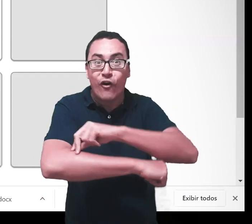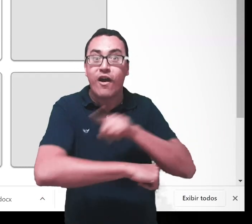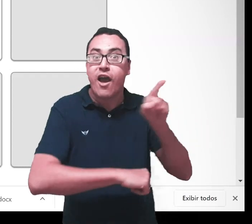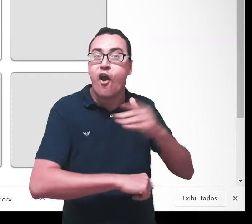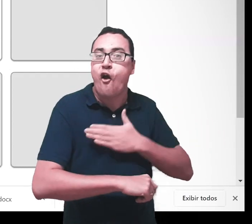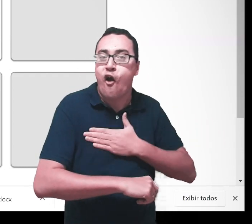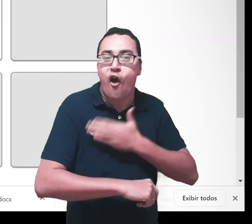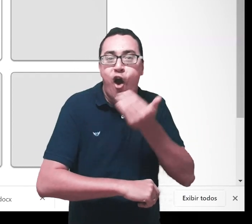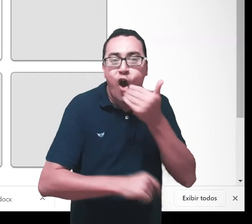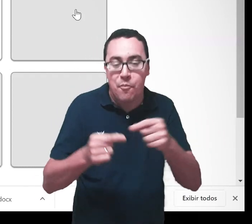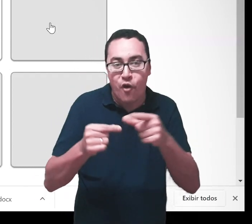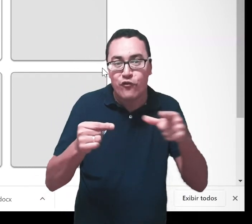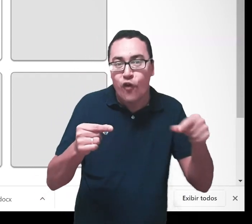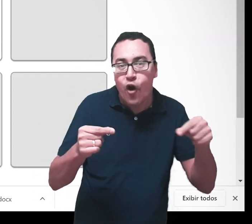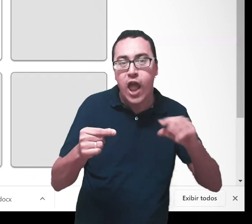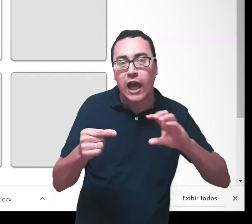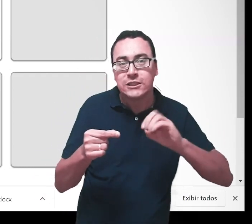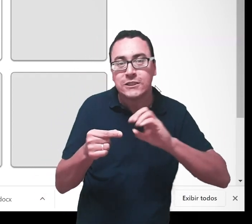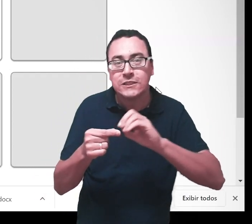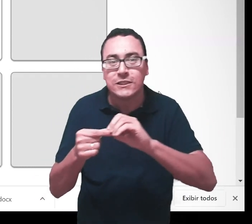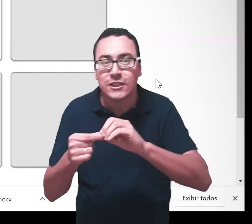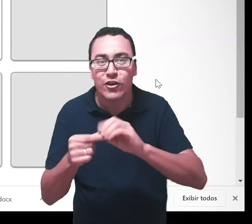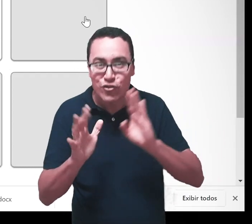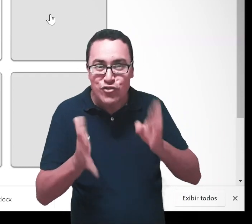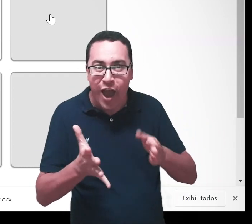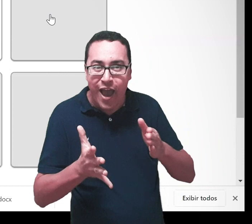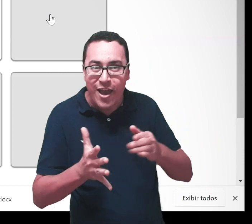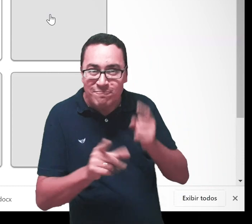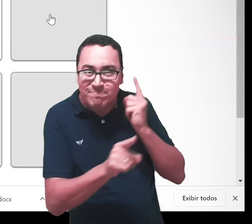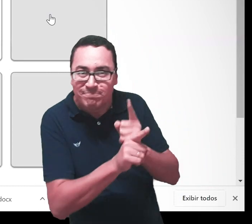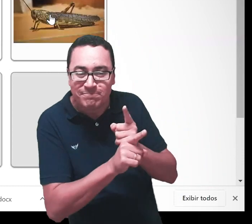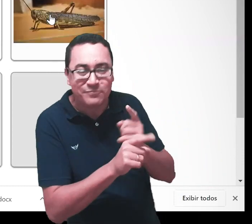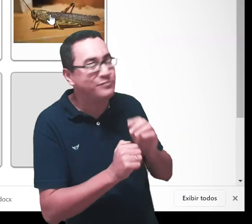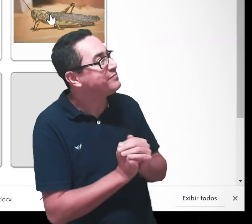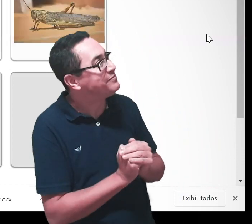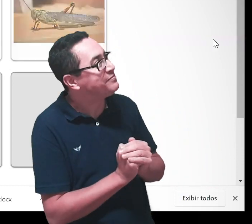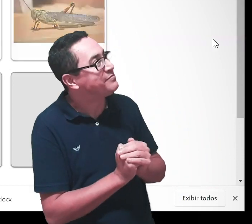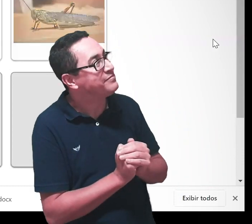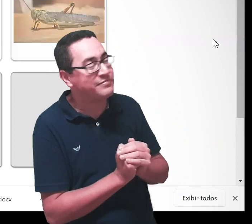Já sabe? Colocou o dedo aí? Posso?